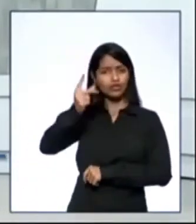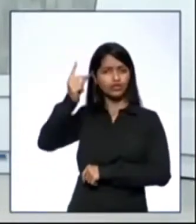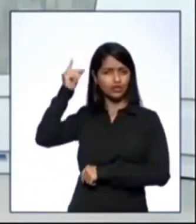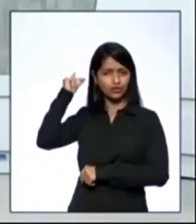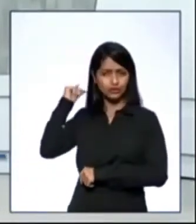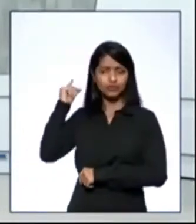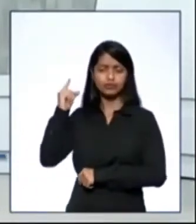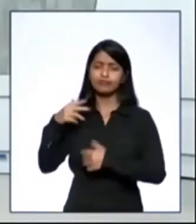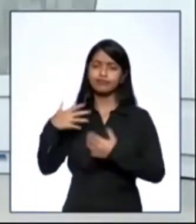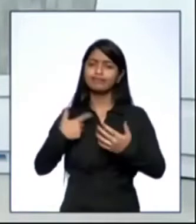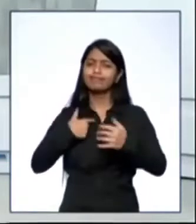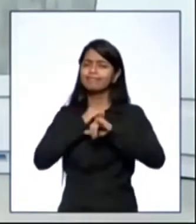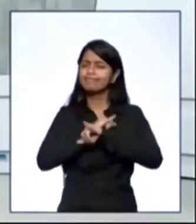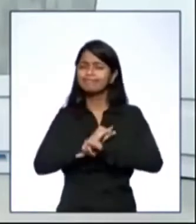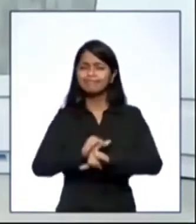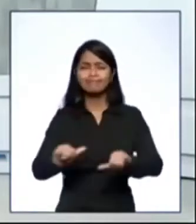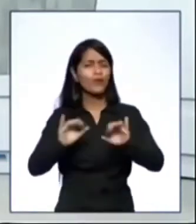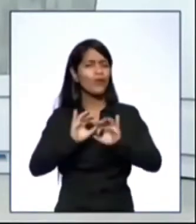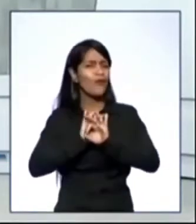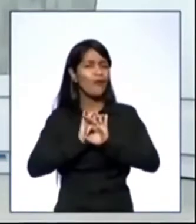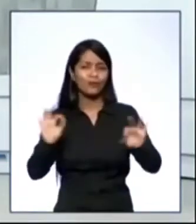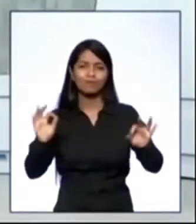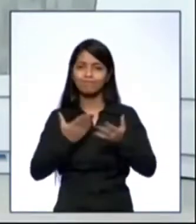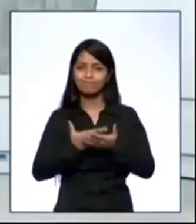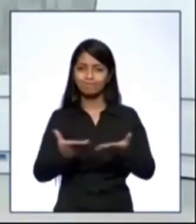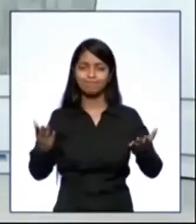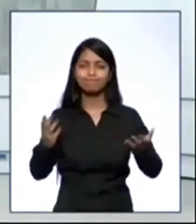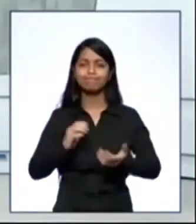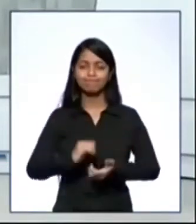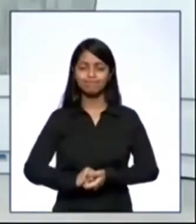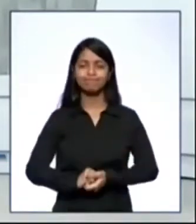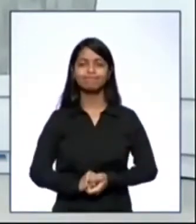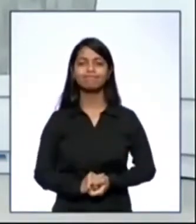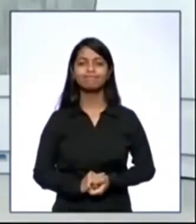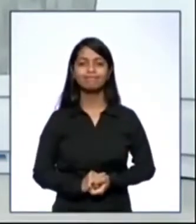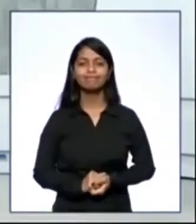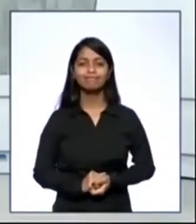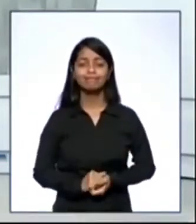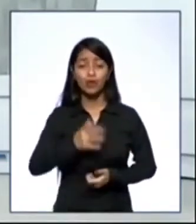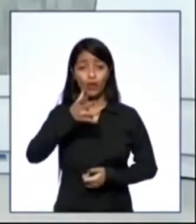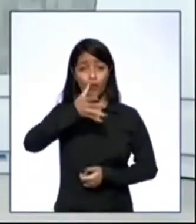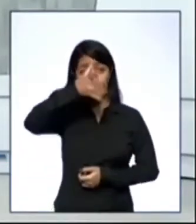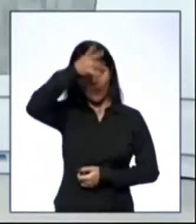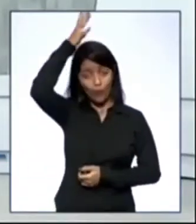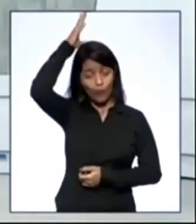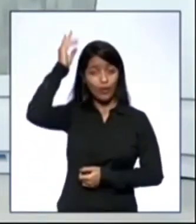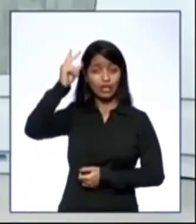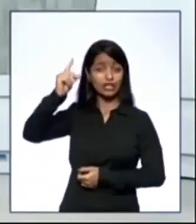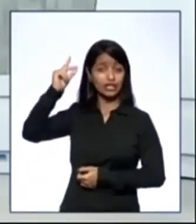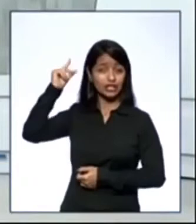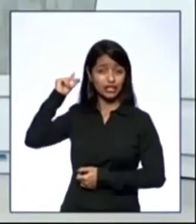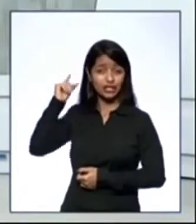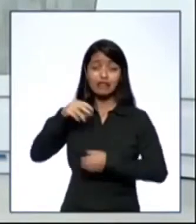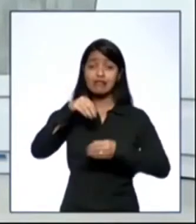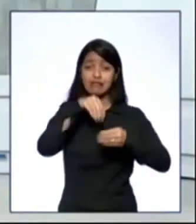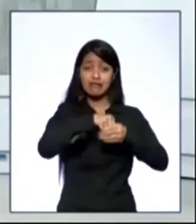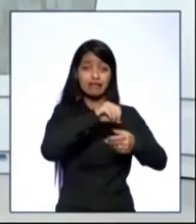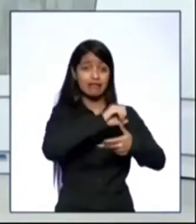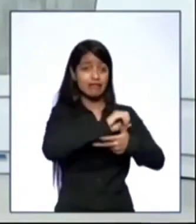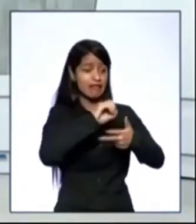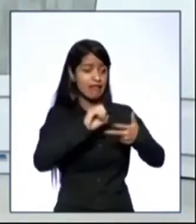tenho uma ótima notícia para te passar. Eu tenho uma notícia sensacional para te passar. Roma Antiga é um dos assuntos mais significativos